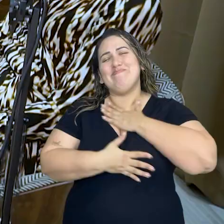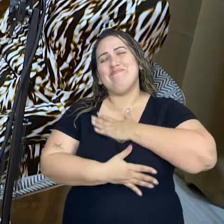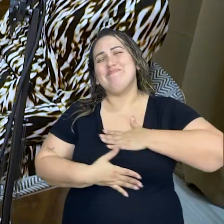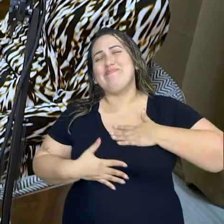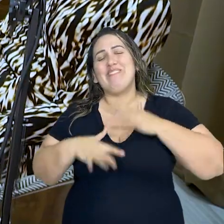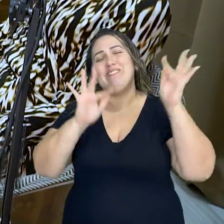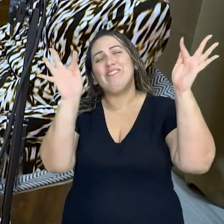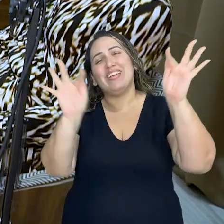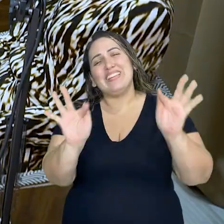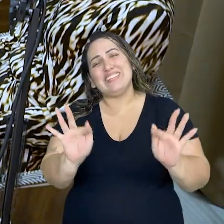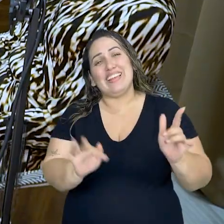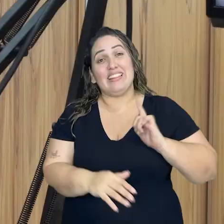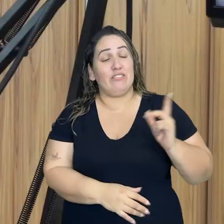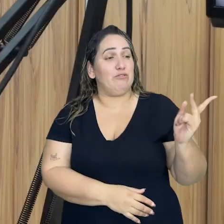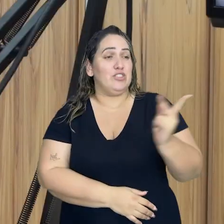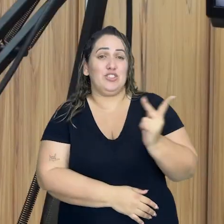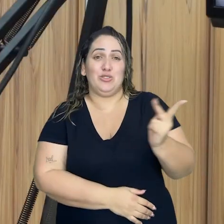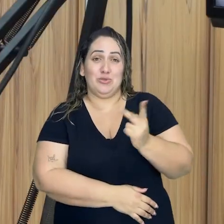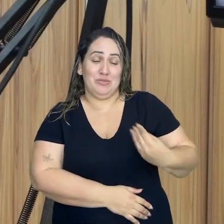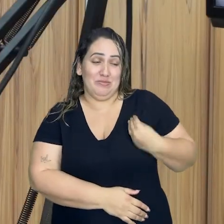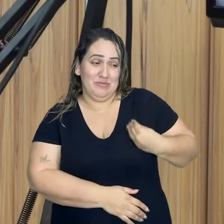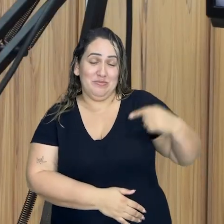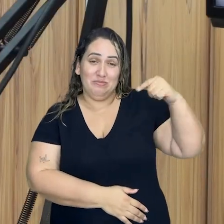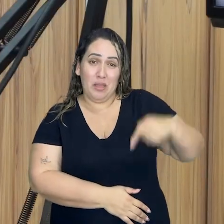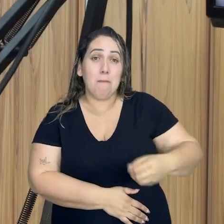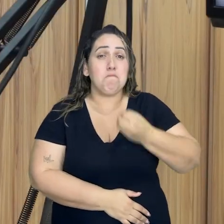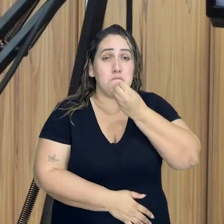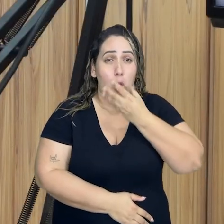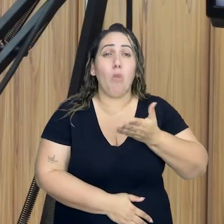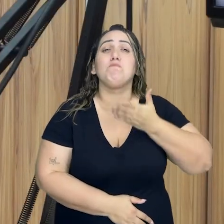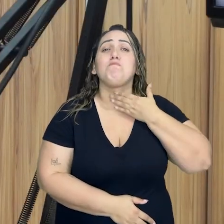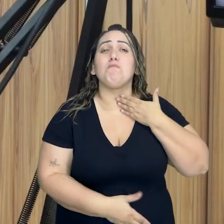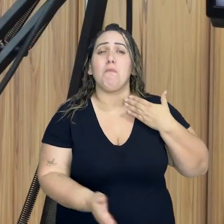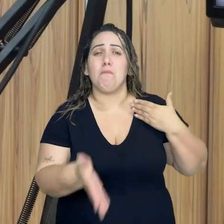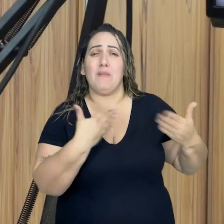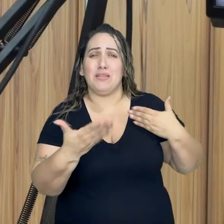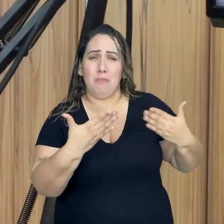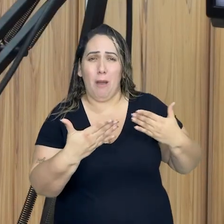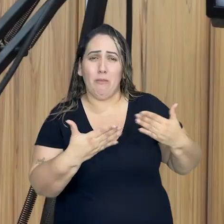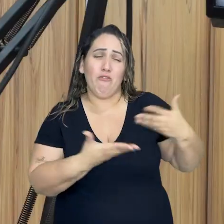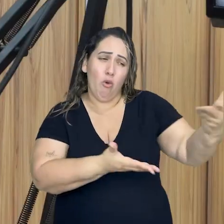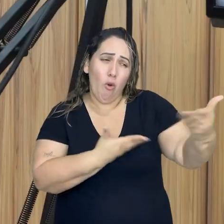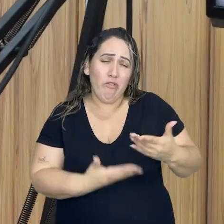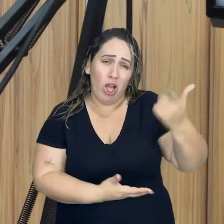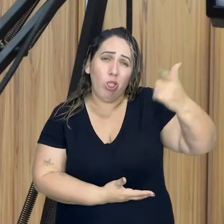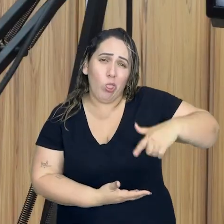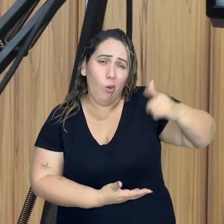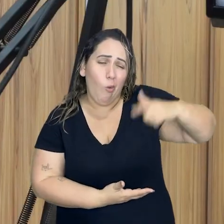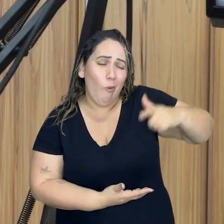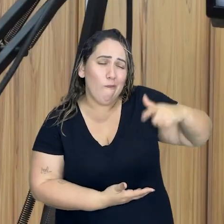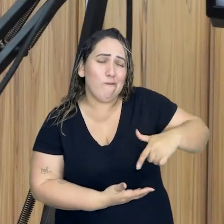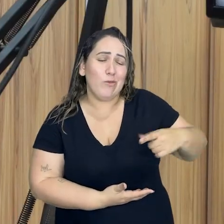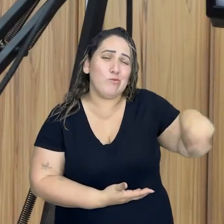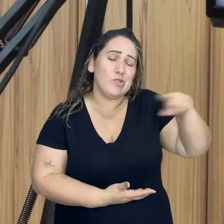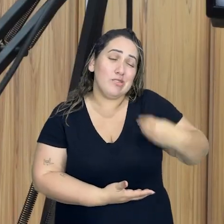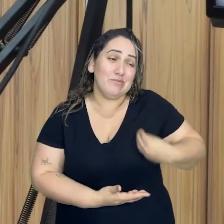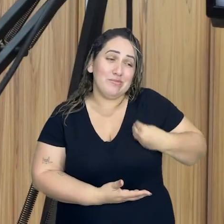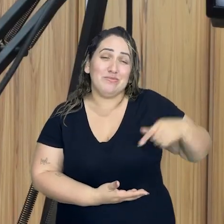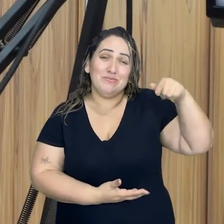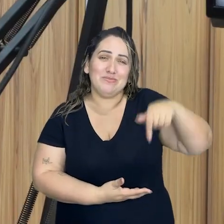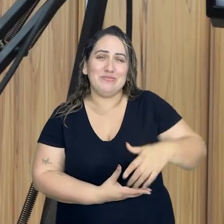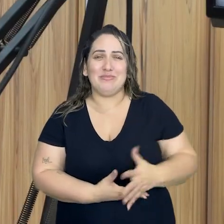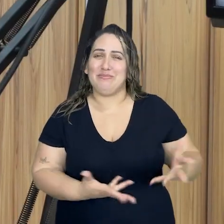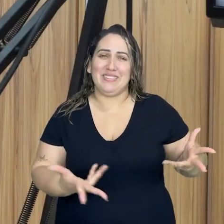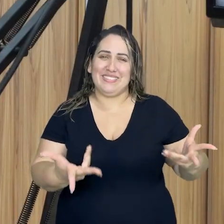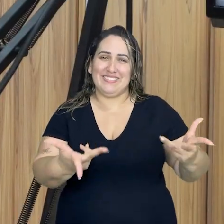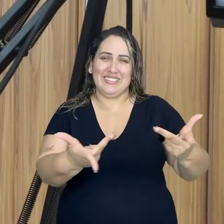né? É verdade. Meninas, foi um prazer tê-las aqui. Maria, igual. Total. Foi muito bom esse nosso